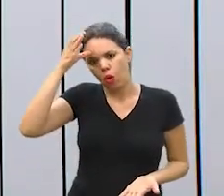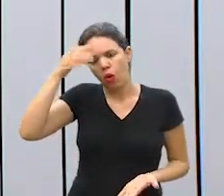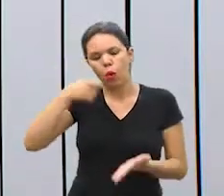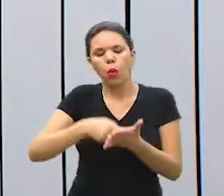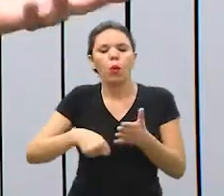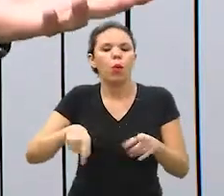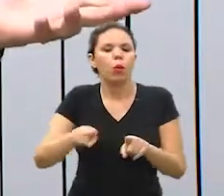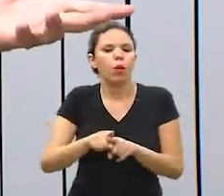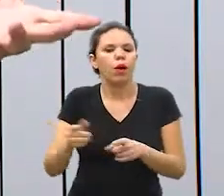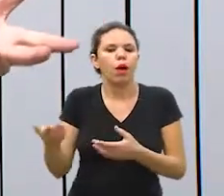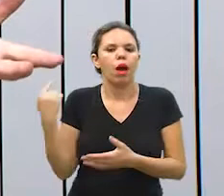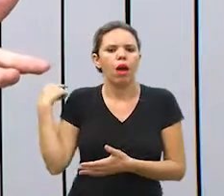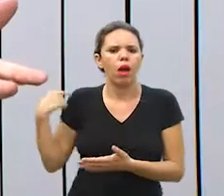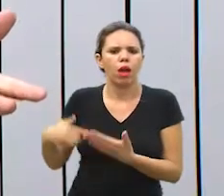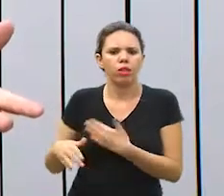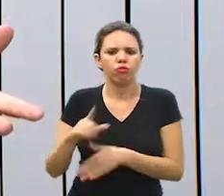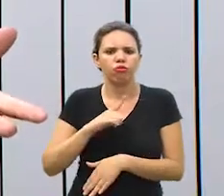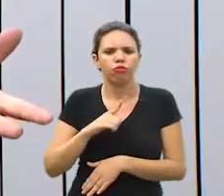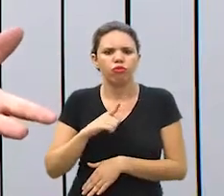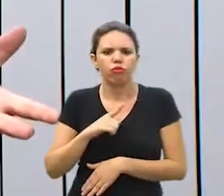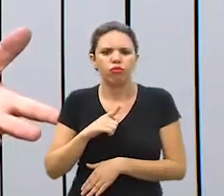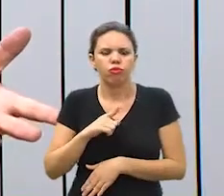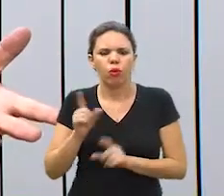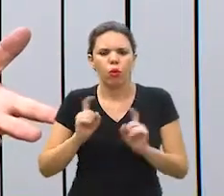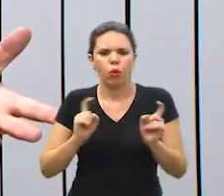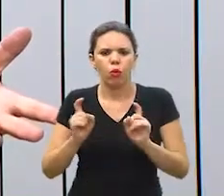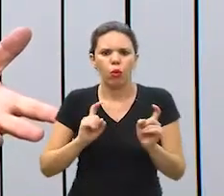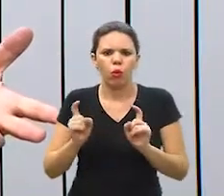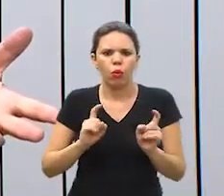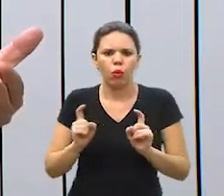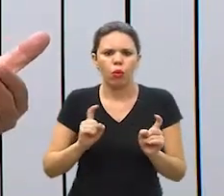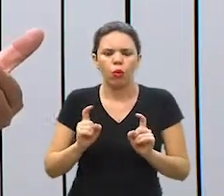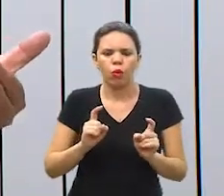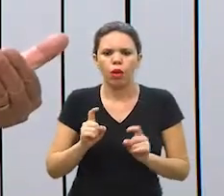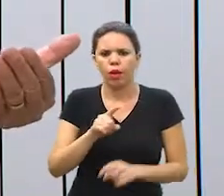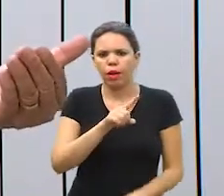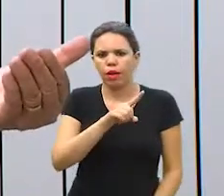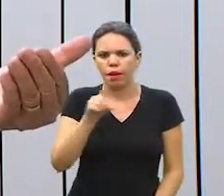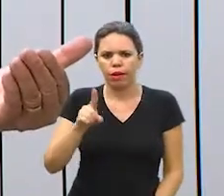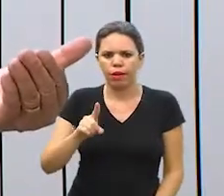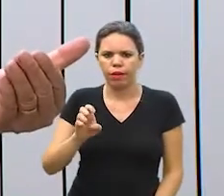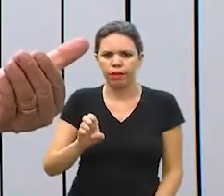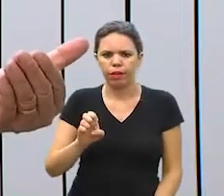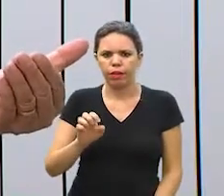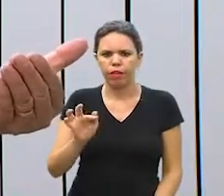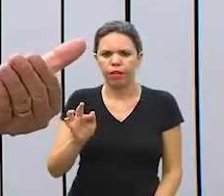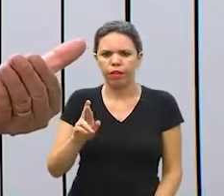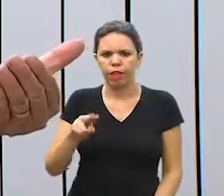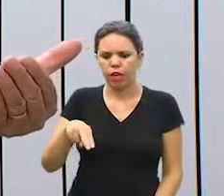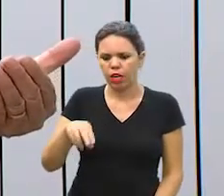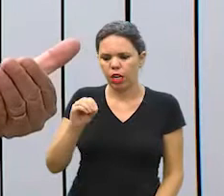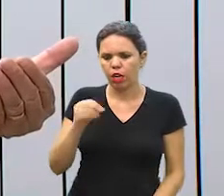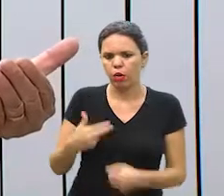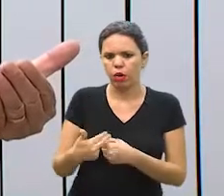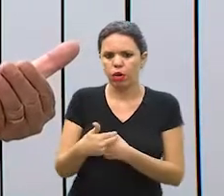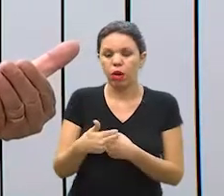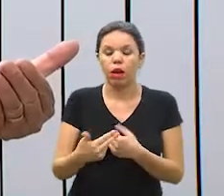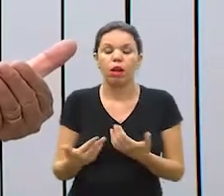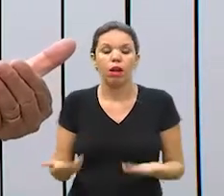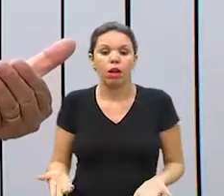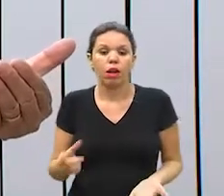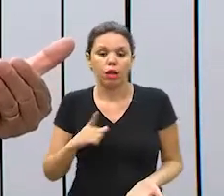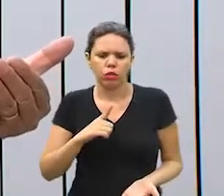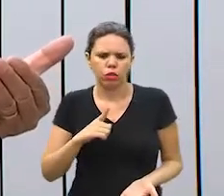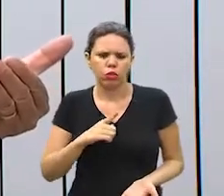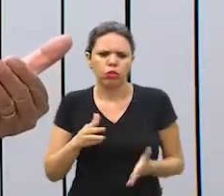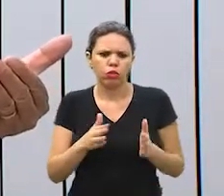causa, porque recentemente eu tive uma reunião com o Zeferino, que é da doutora Carmen, deve conhecer, na Unicamp, onde